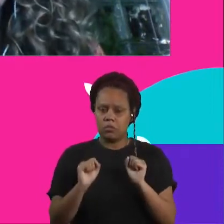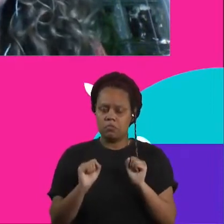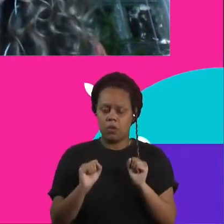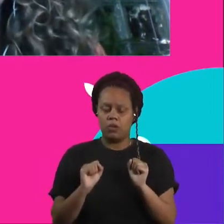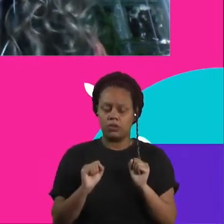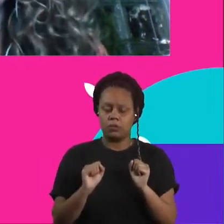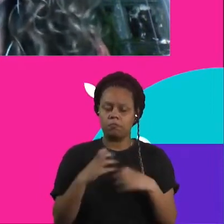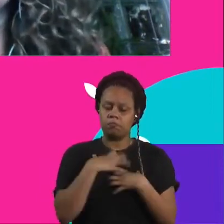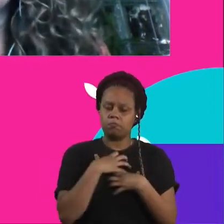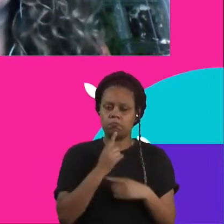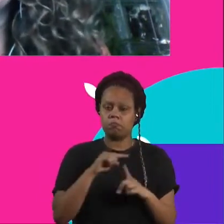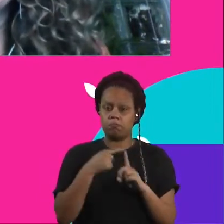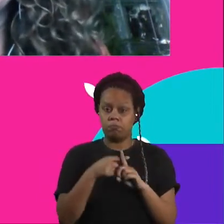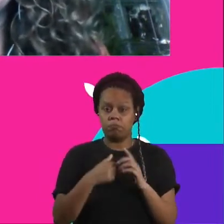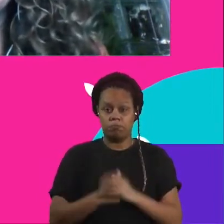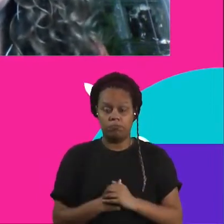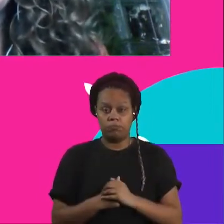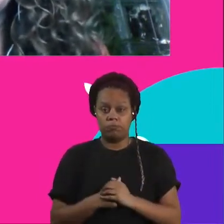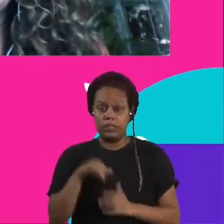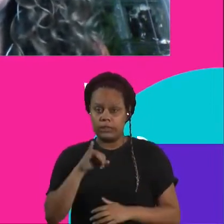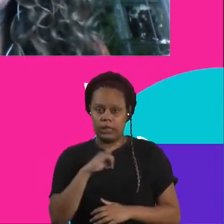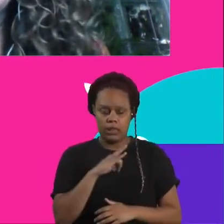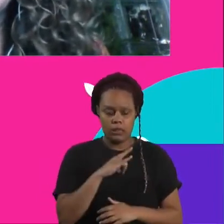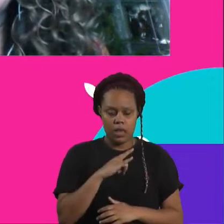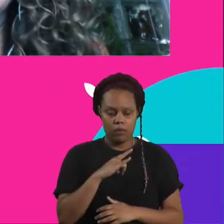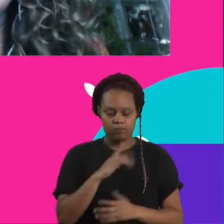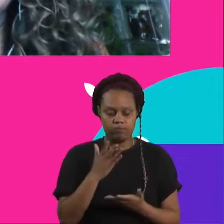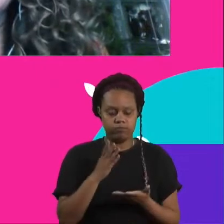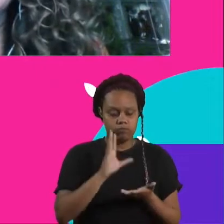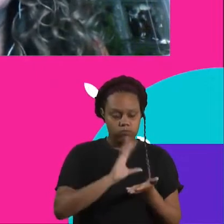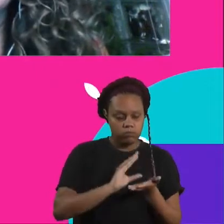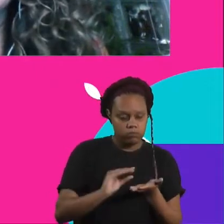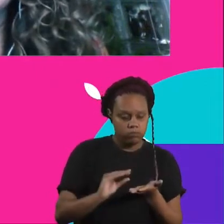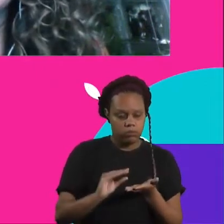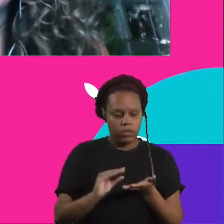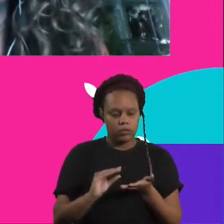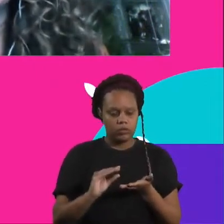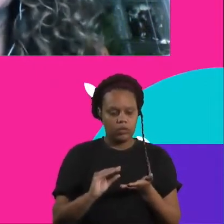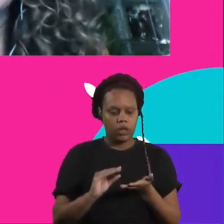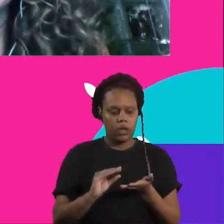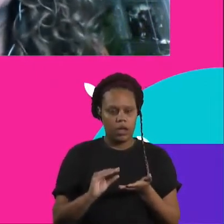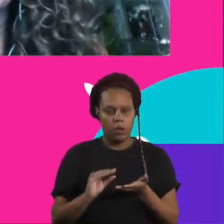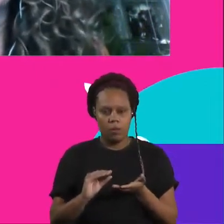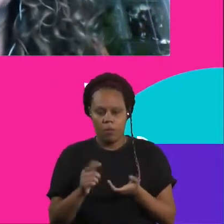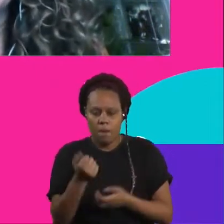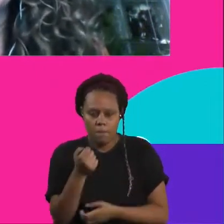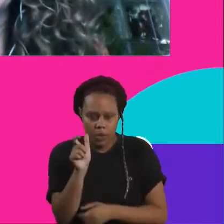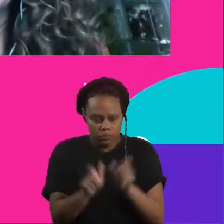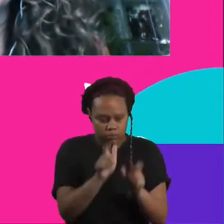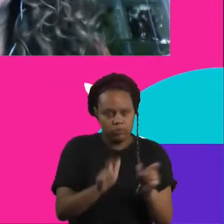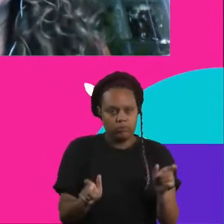disso. Enquanto tiver em poucas mãos esse poder, ele vai ser usado como forma de controle. E aqui a gente pode trazer o conceito